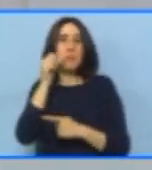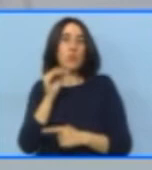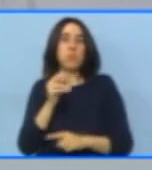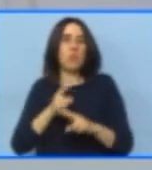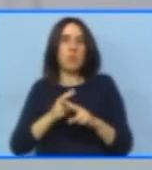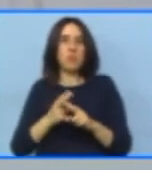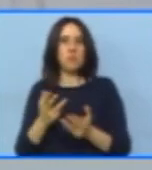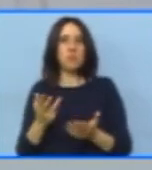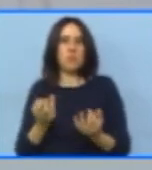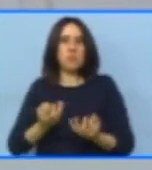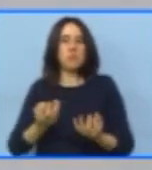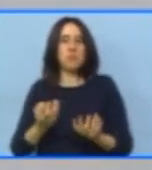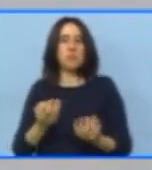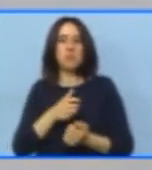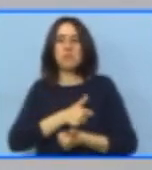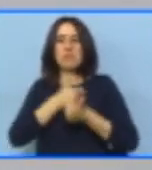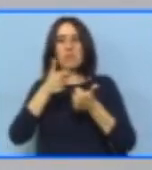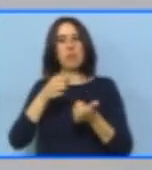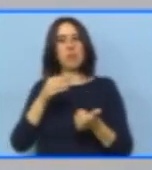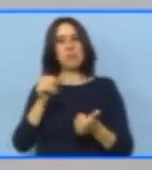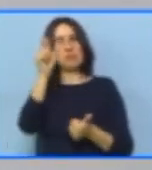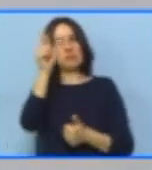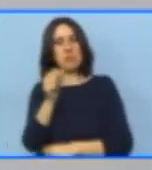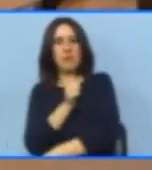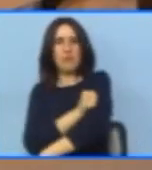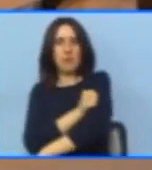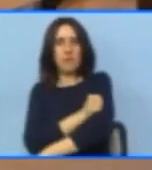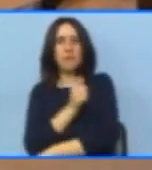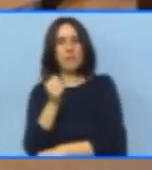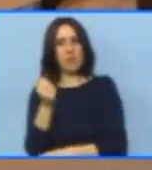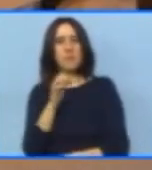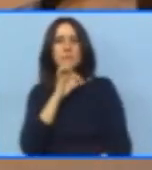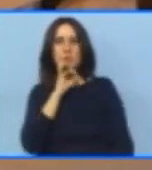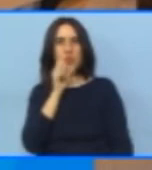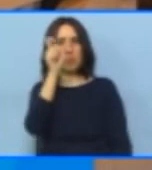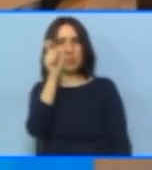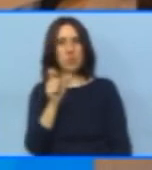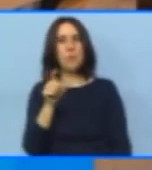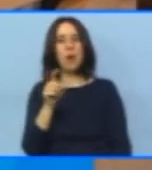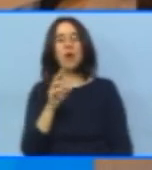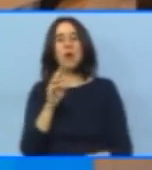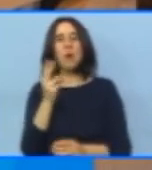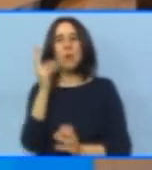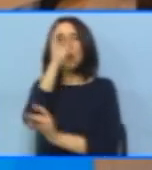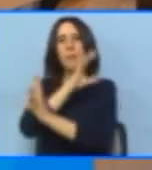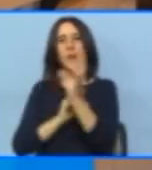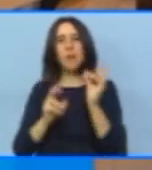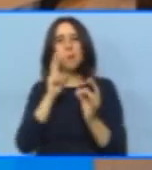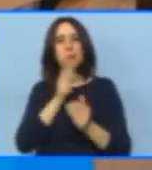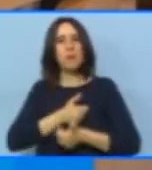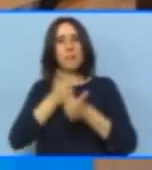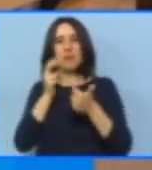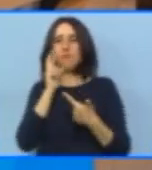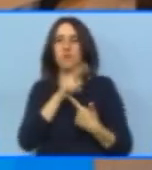é a cidade onde ele vive e na qual é bispo. Não visitou ainda nenhuma capital da União Europeia. E isto